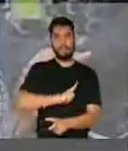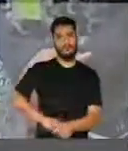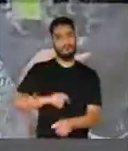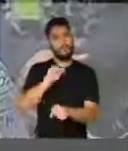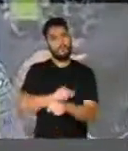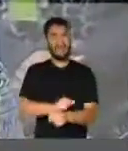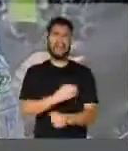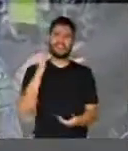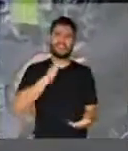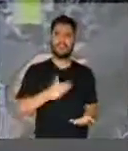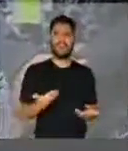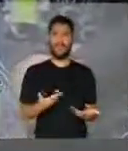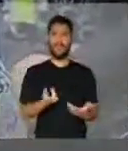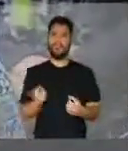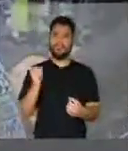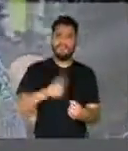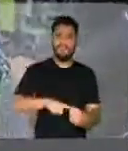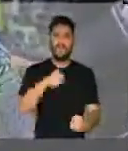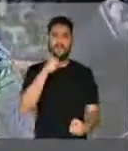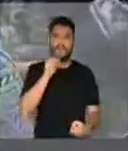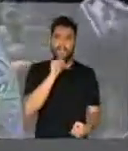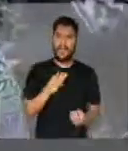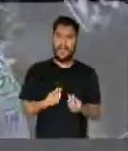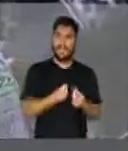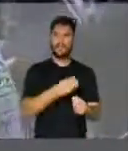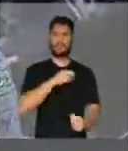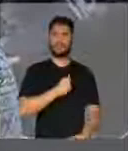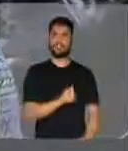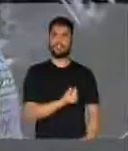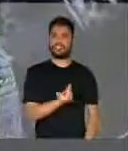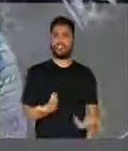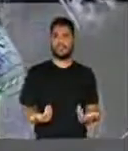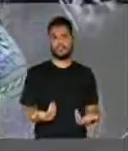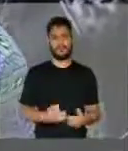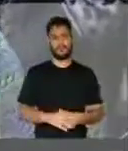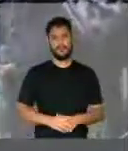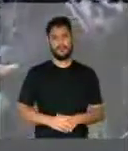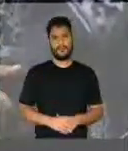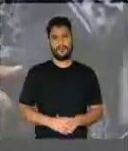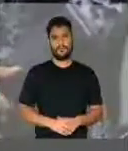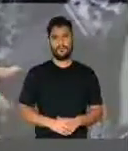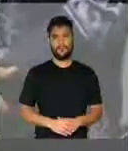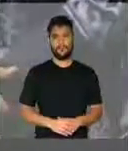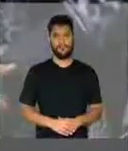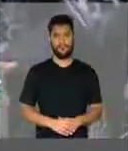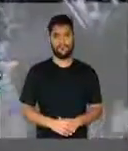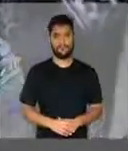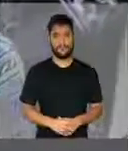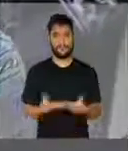mães o dinheiro e não devolve às mães o dinheiro do Renda. Muito...